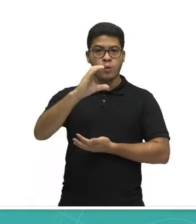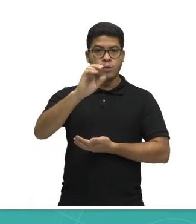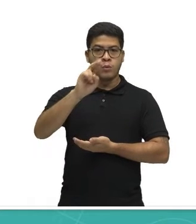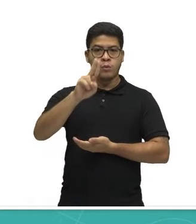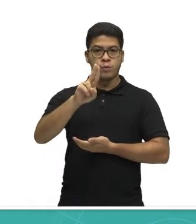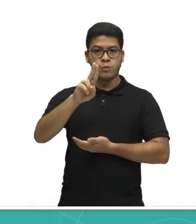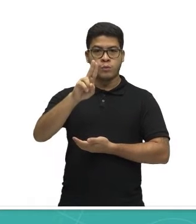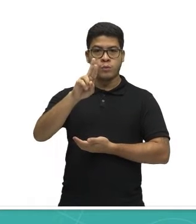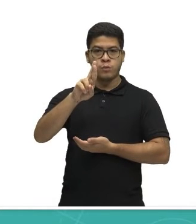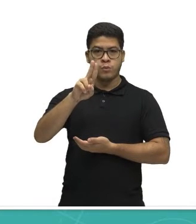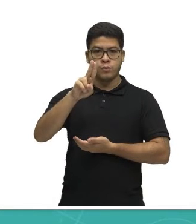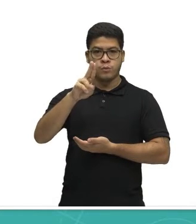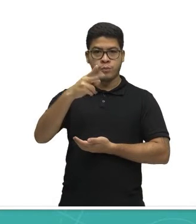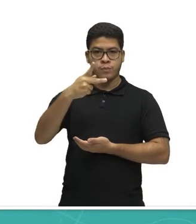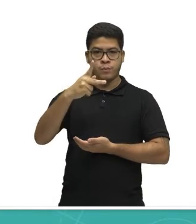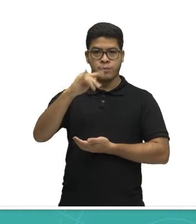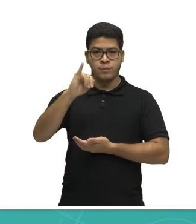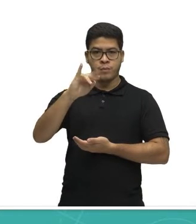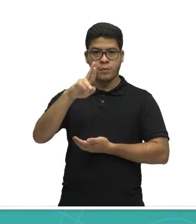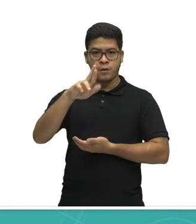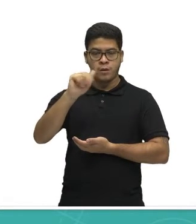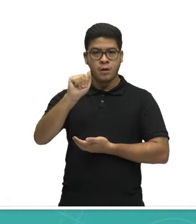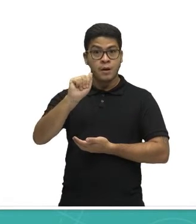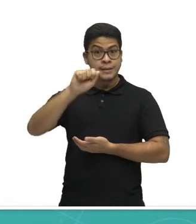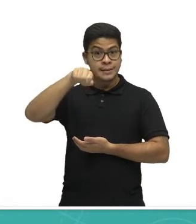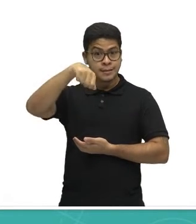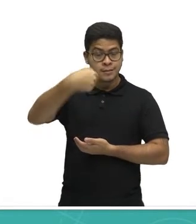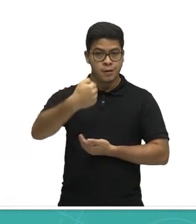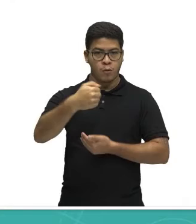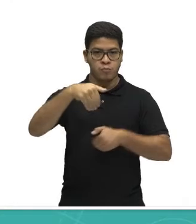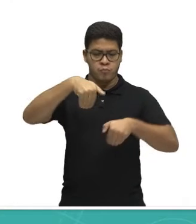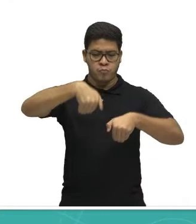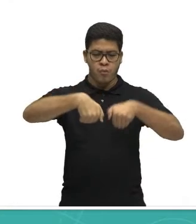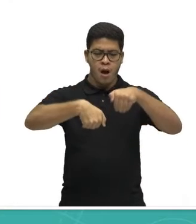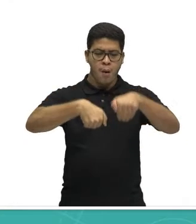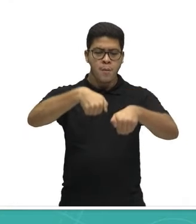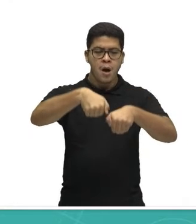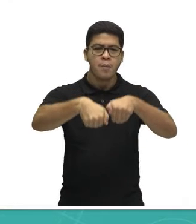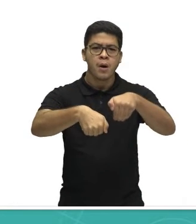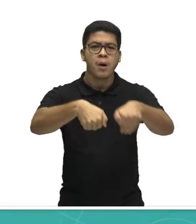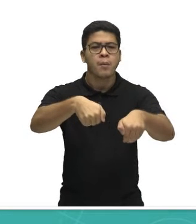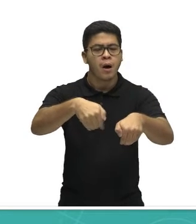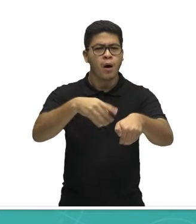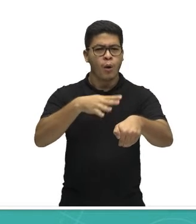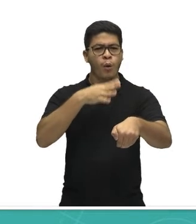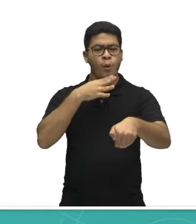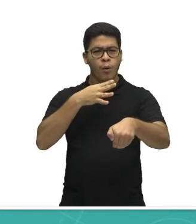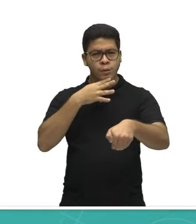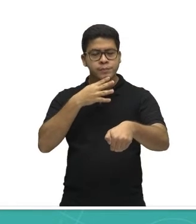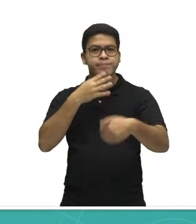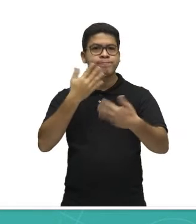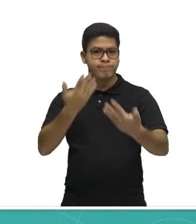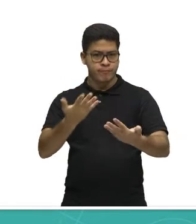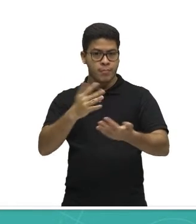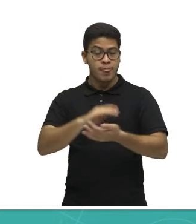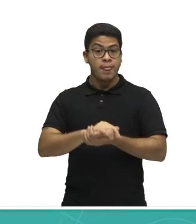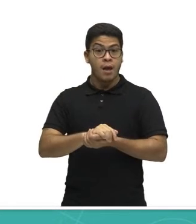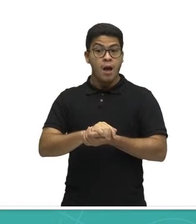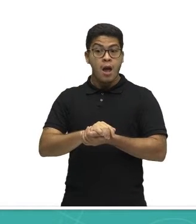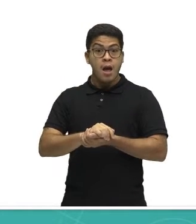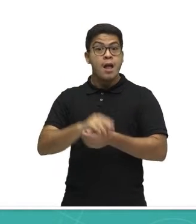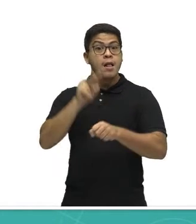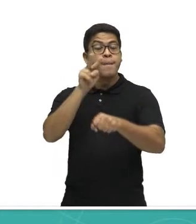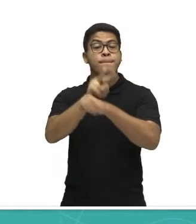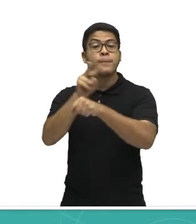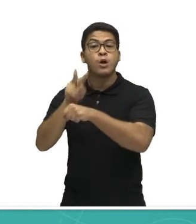protetor implacável da fauna e da flora, que persegue e mata todos que a agridem. Surge na